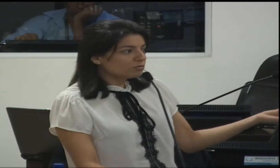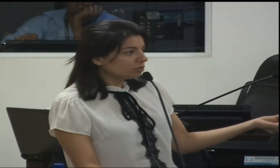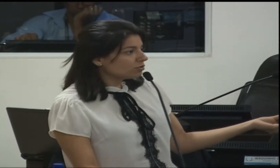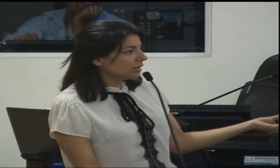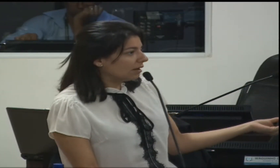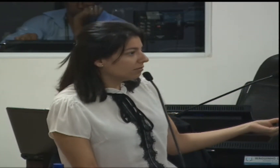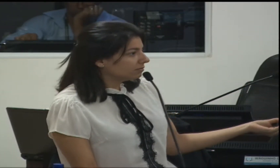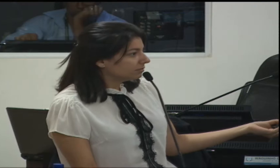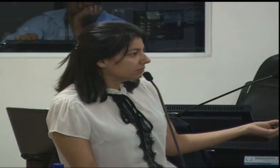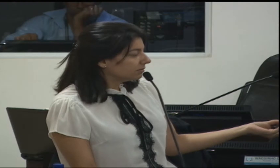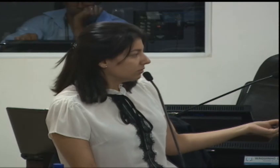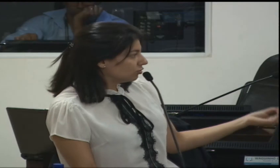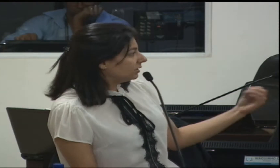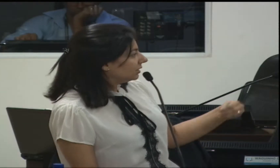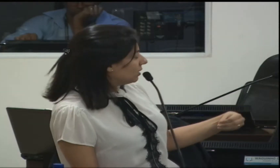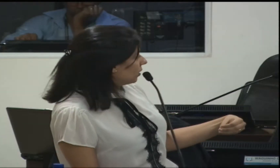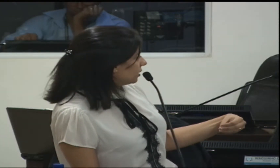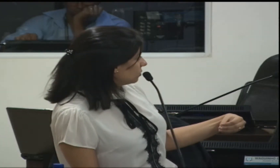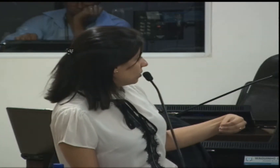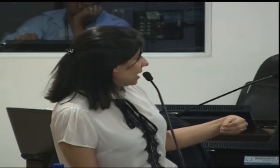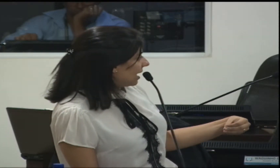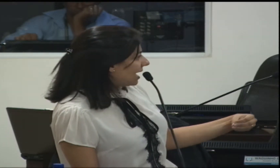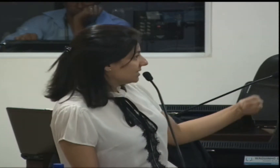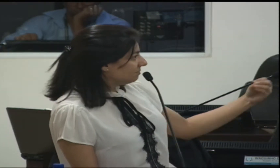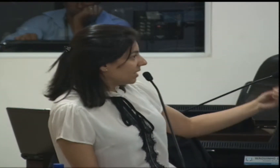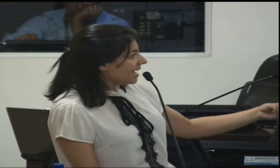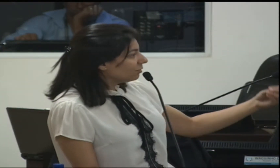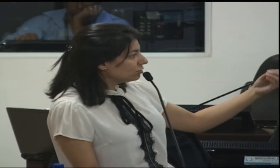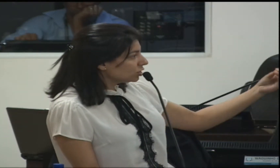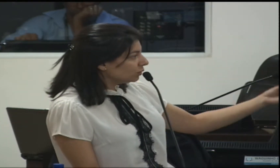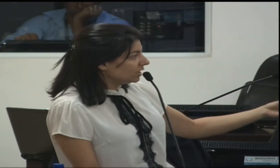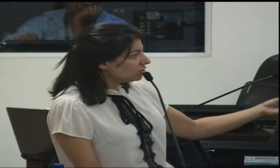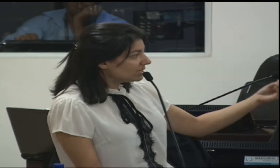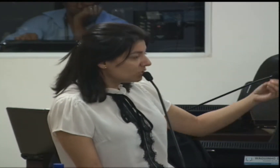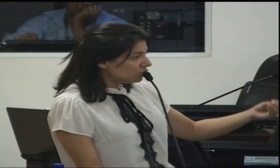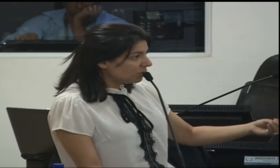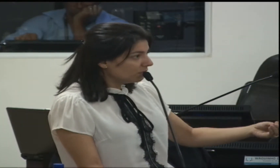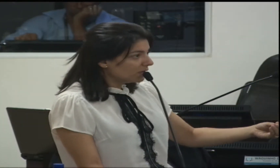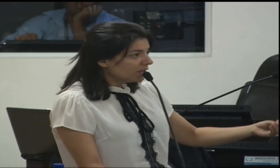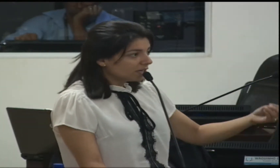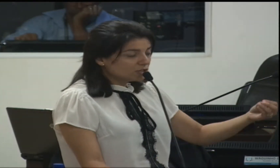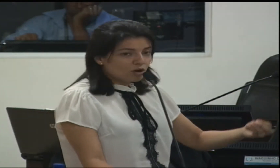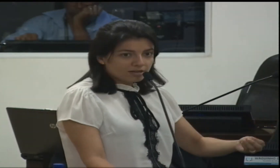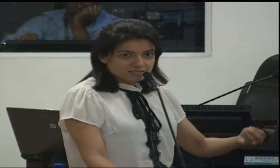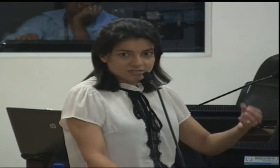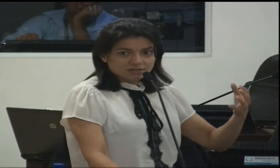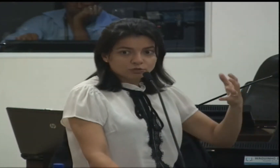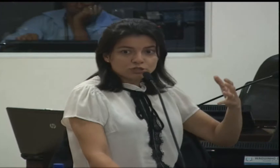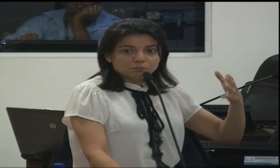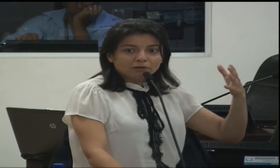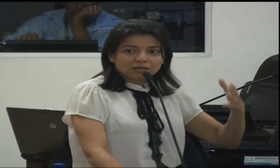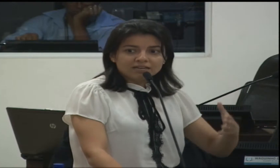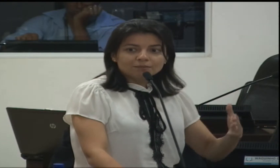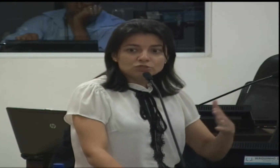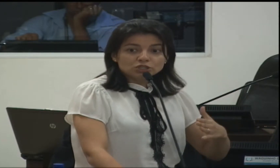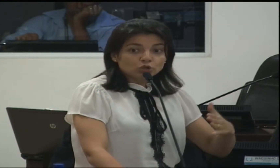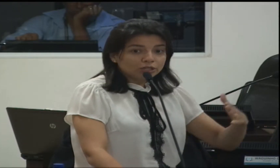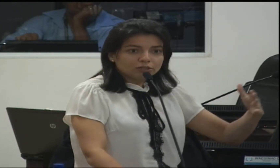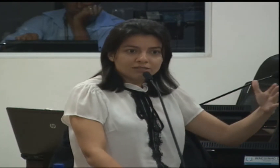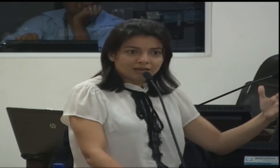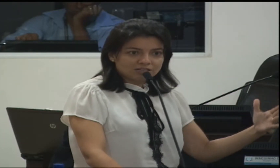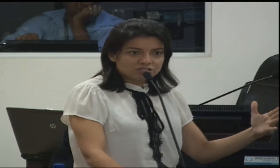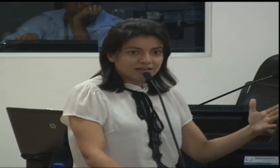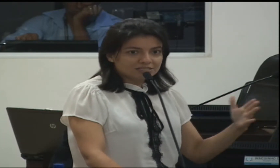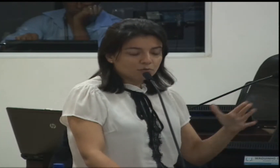preâmbulo constitucional, de 88. A Assembleia Constituinte decidiu que nós nos pautaríamos em